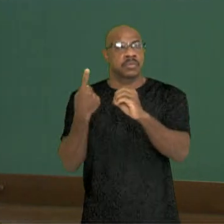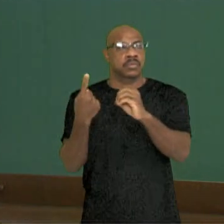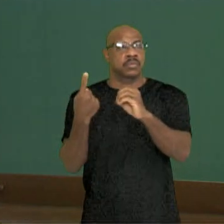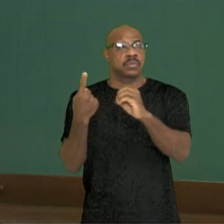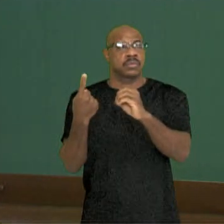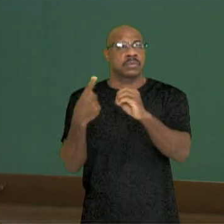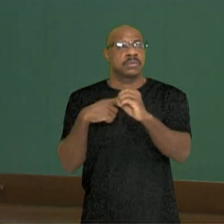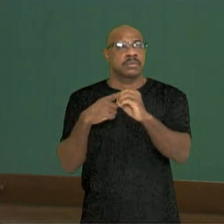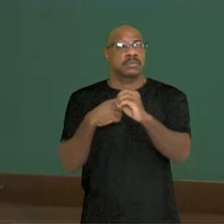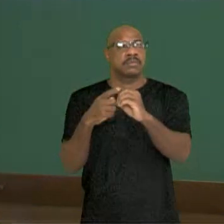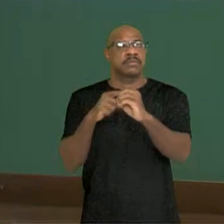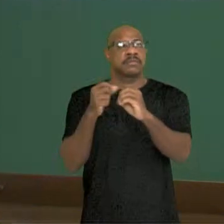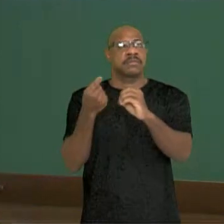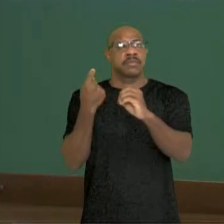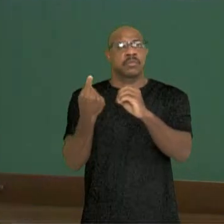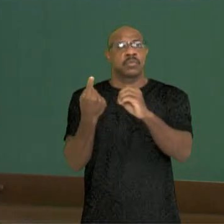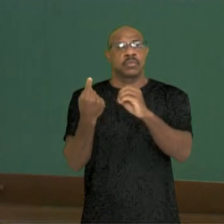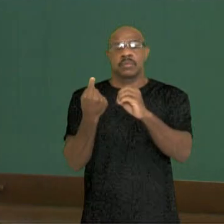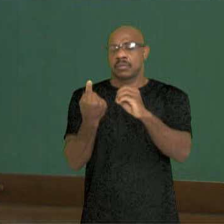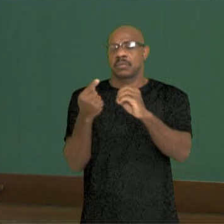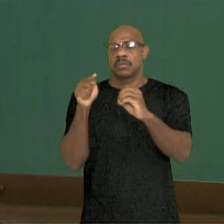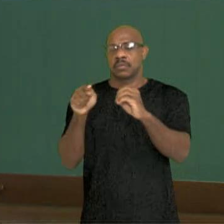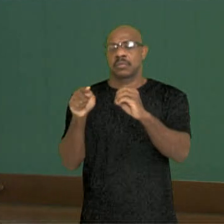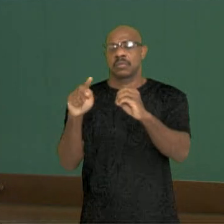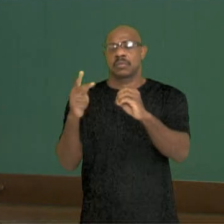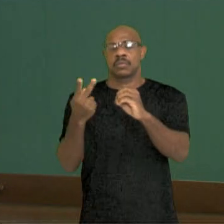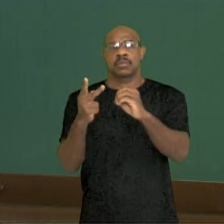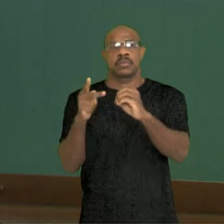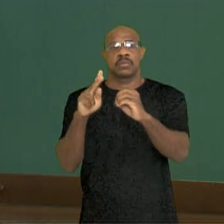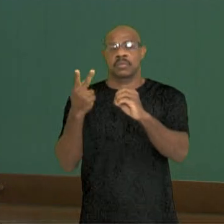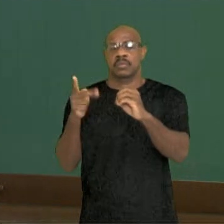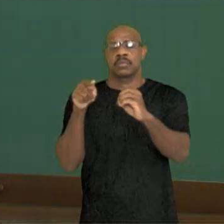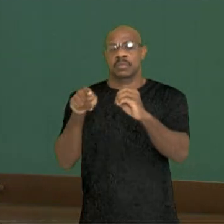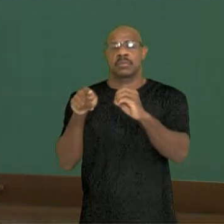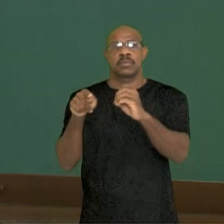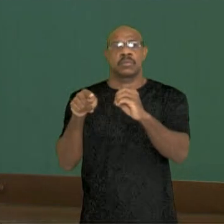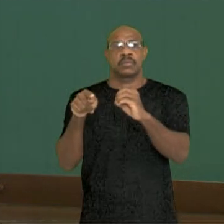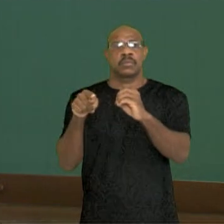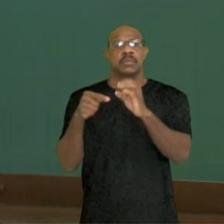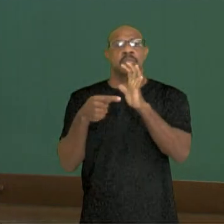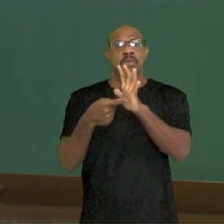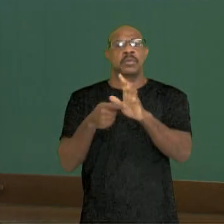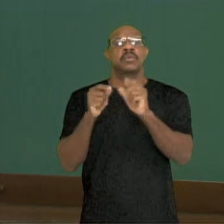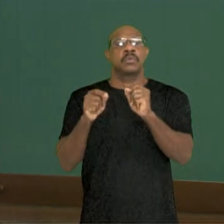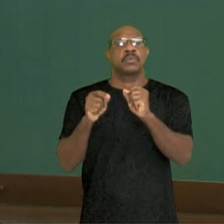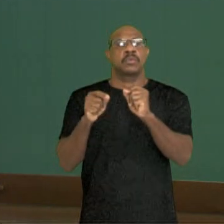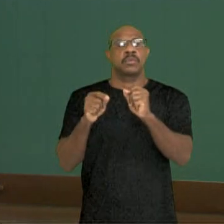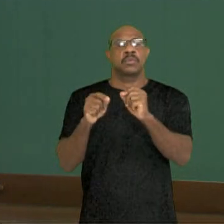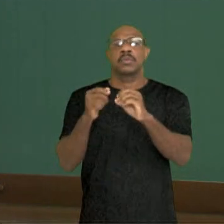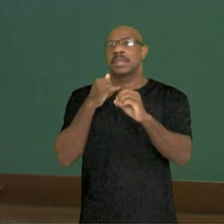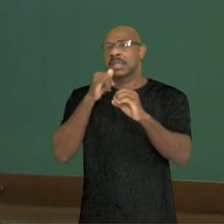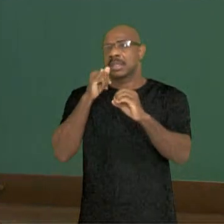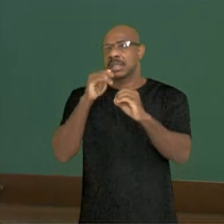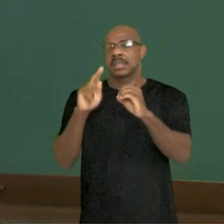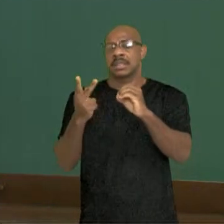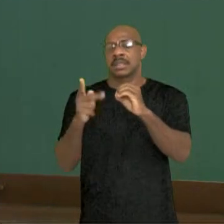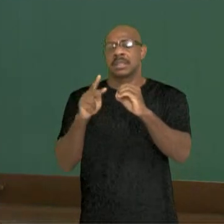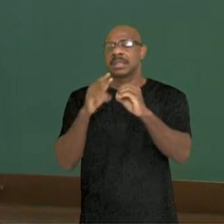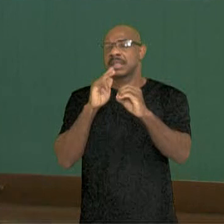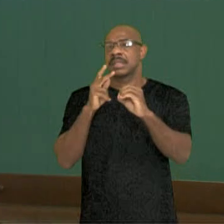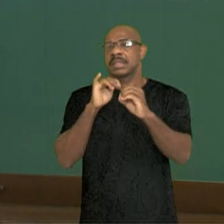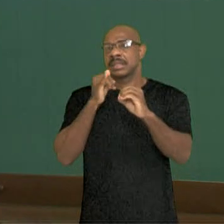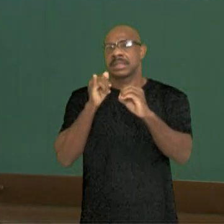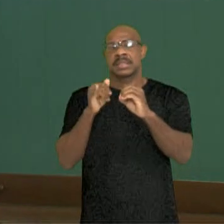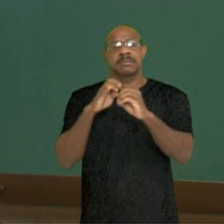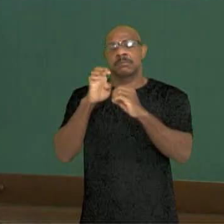então nós vamos colocar este 1 pontinho aqui em volta do H, indicando o seu elétron, tá? O seu